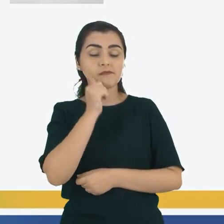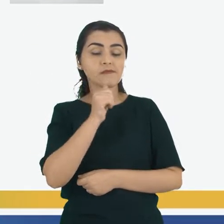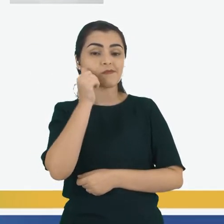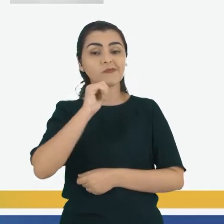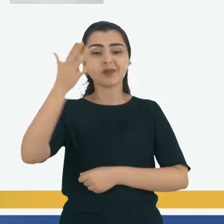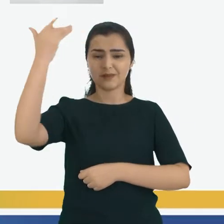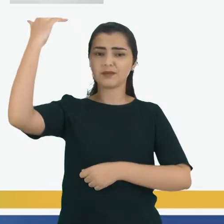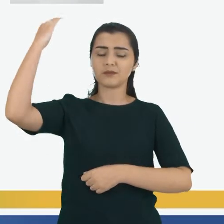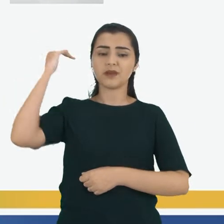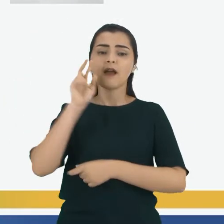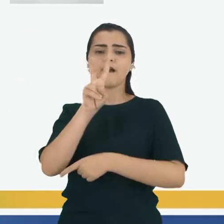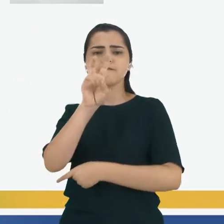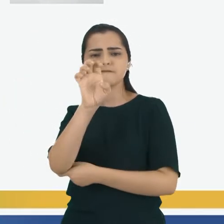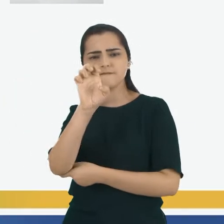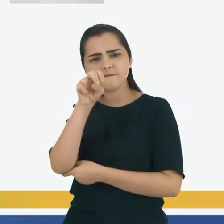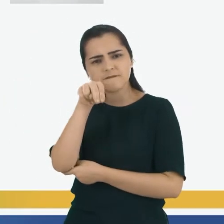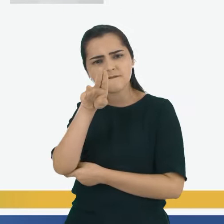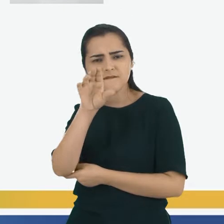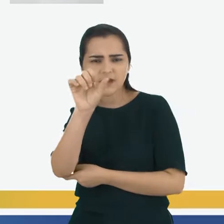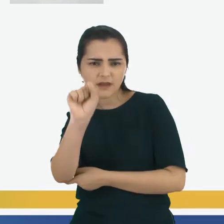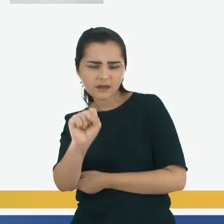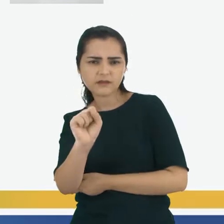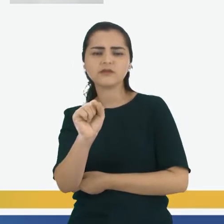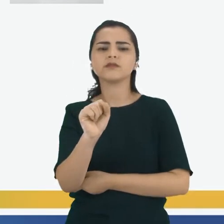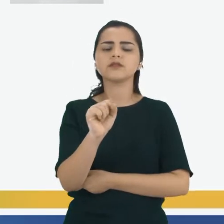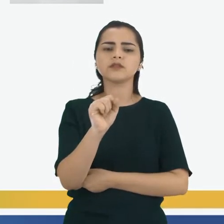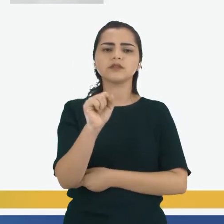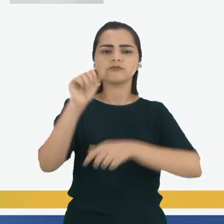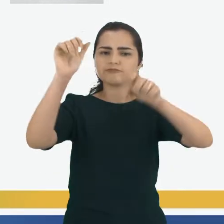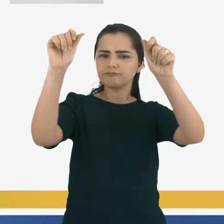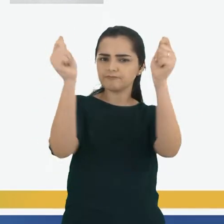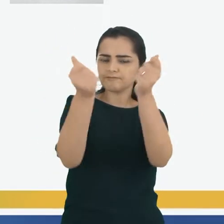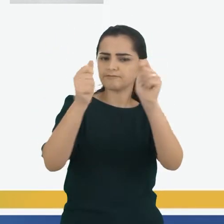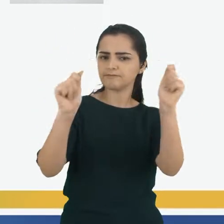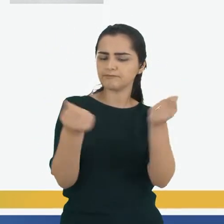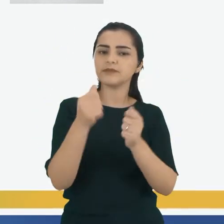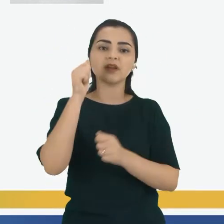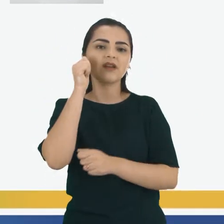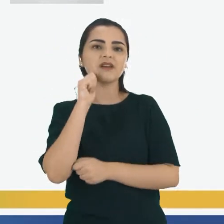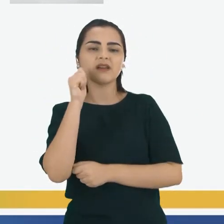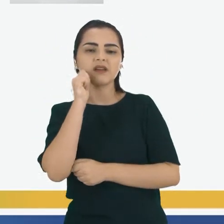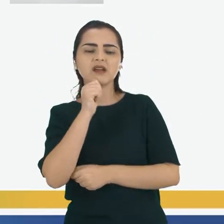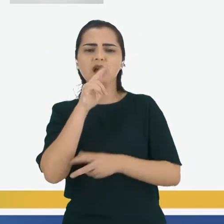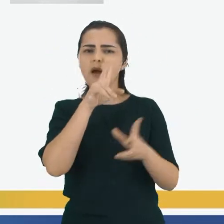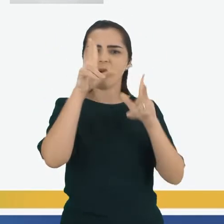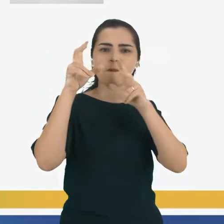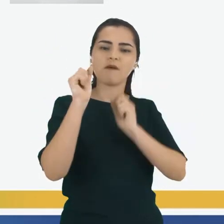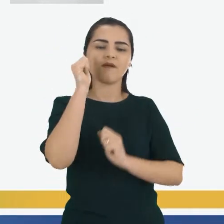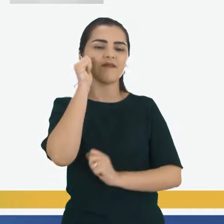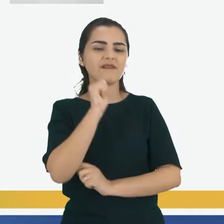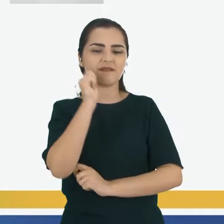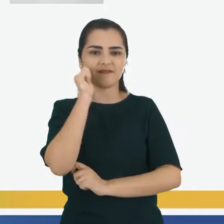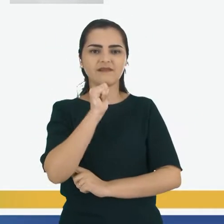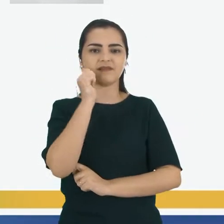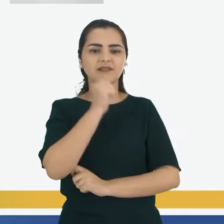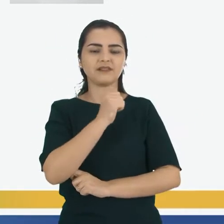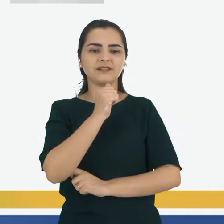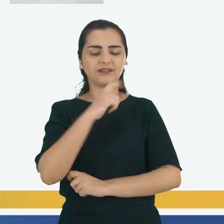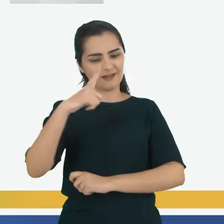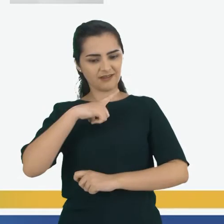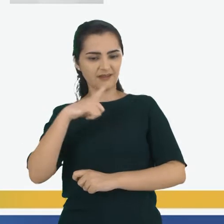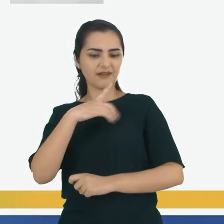chamada Vênus de Willendorf. Essa estatueta representa o poder feminino, representa